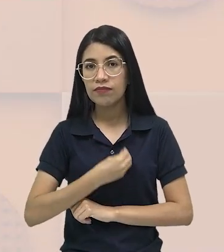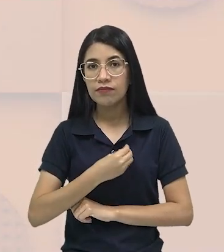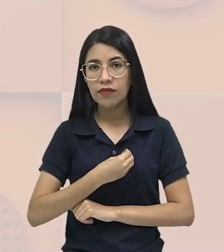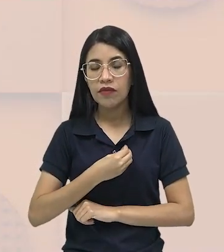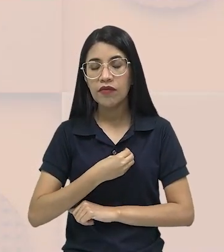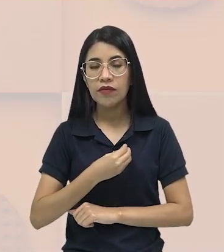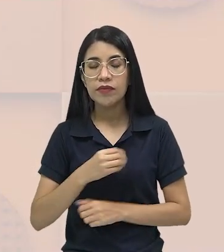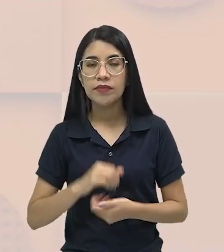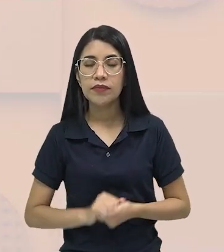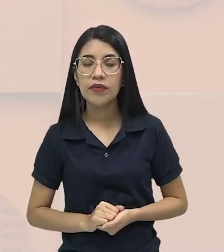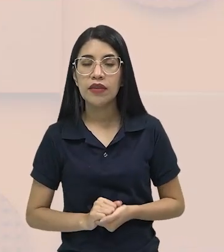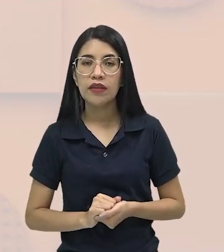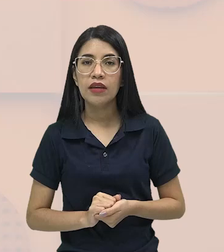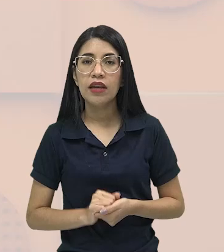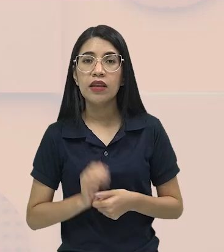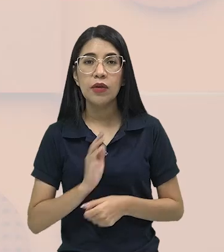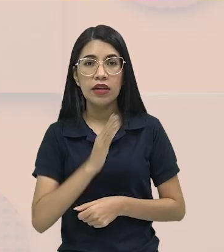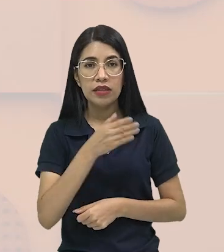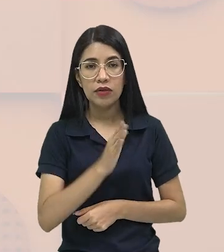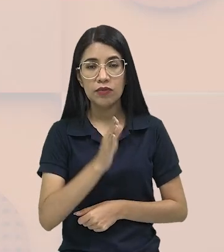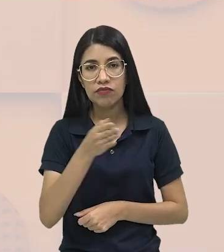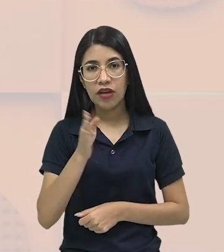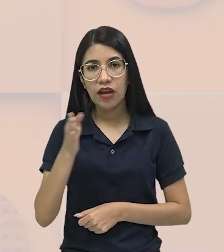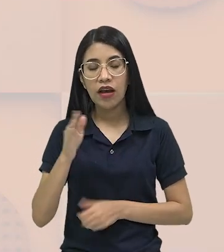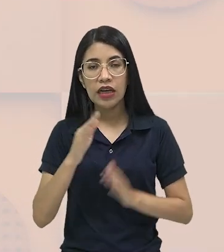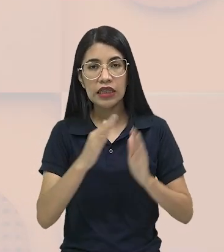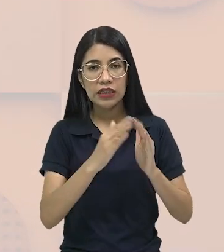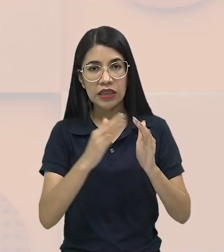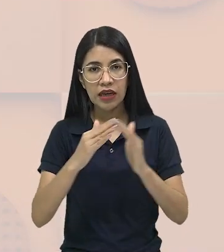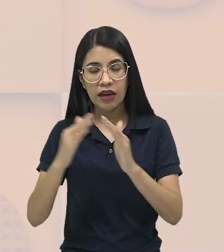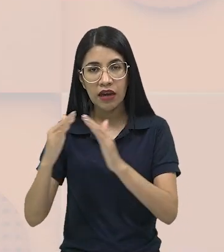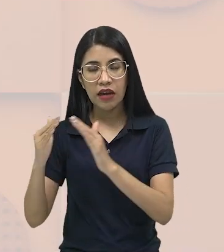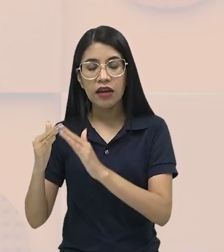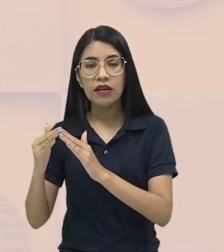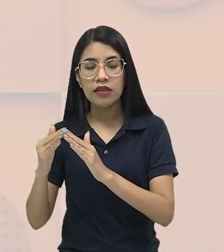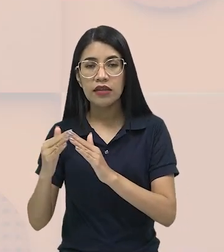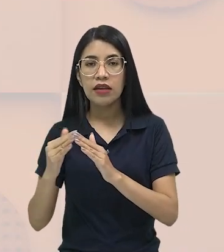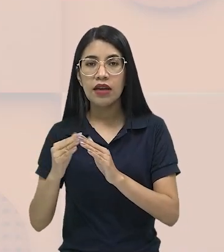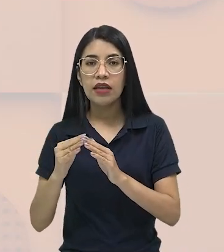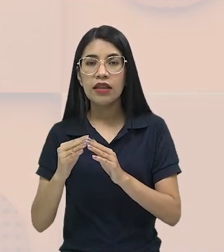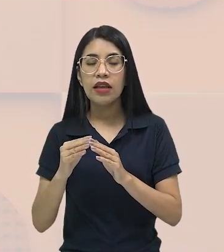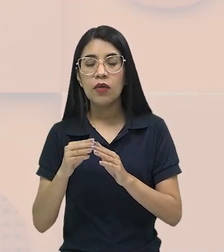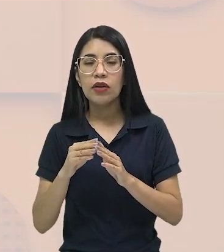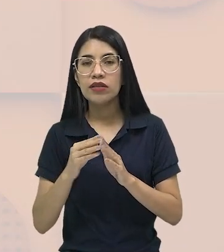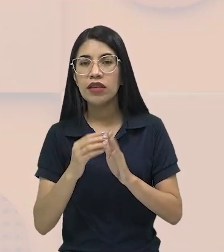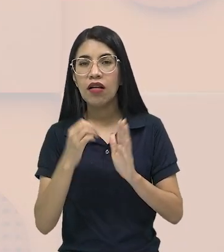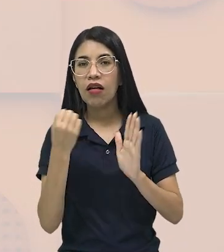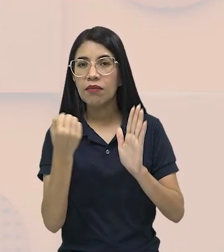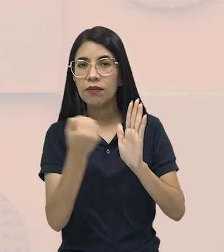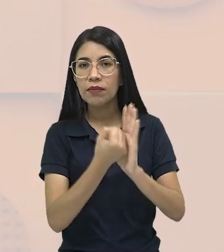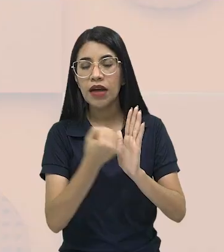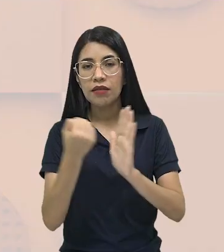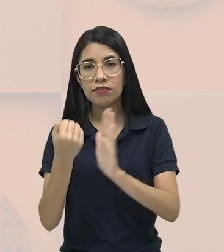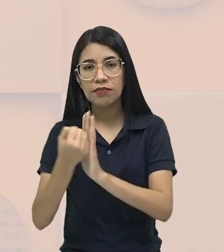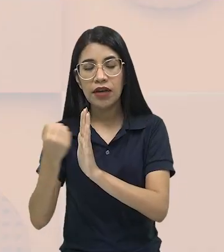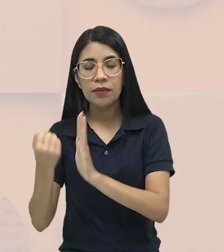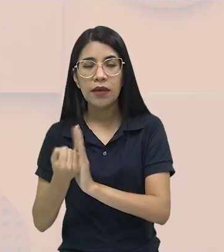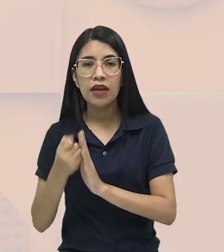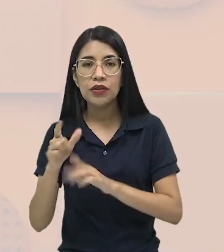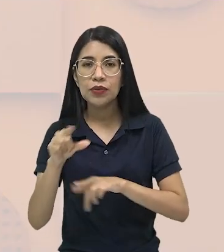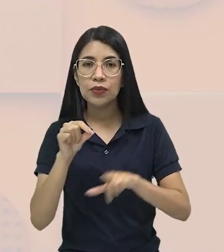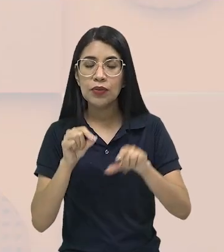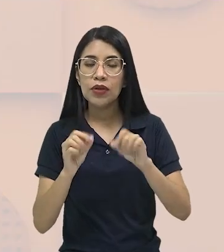né? Então eles iam de porta em porta, de casa em casa, e eles iam fazendo uma marcação nas melhores casas,